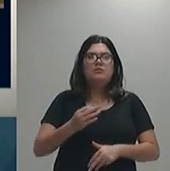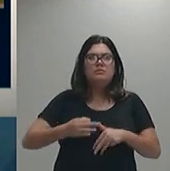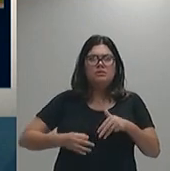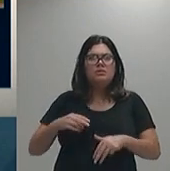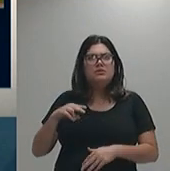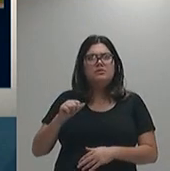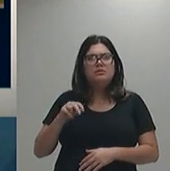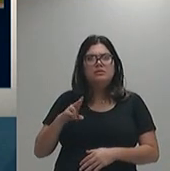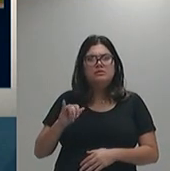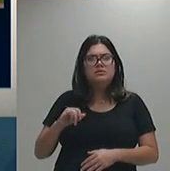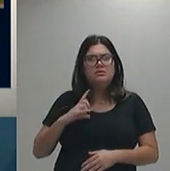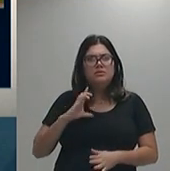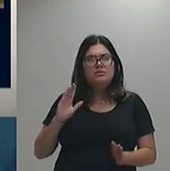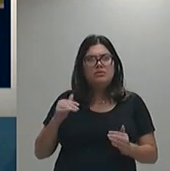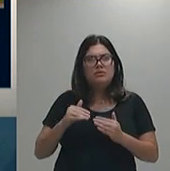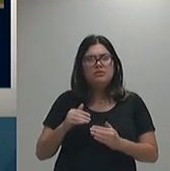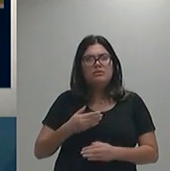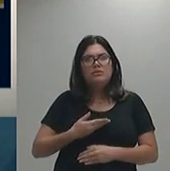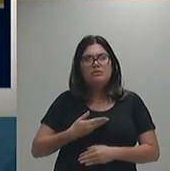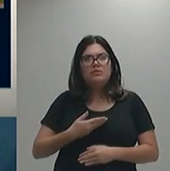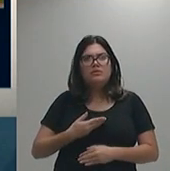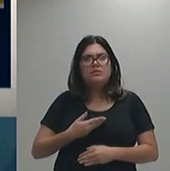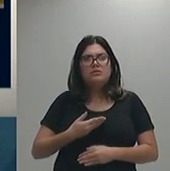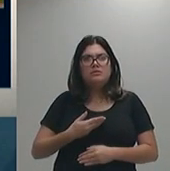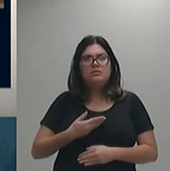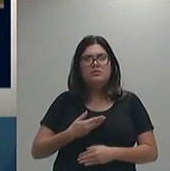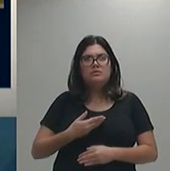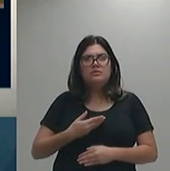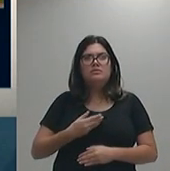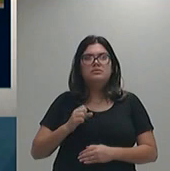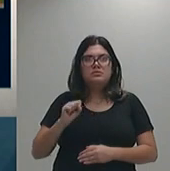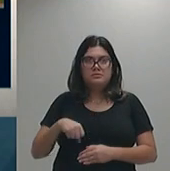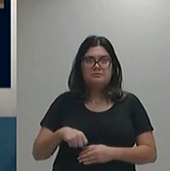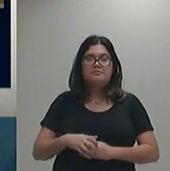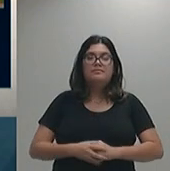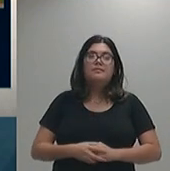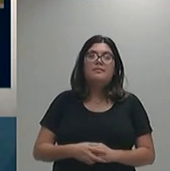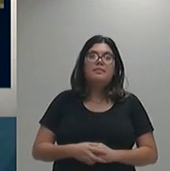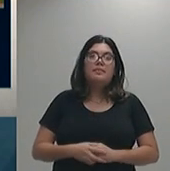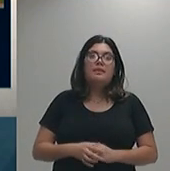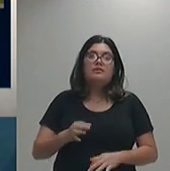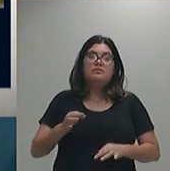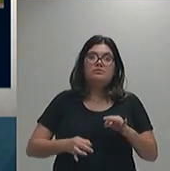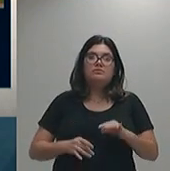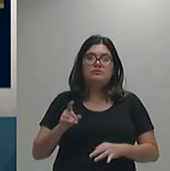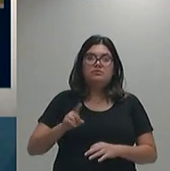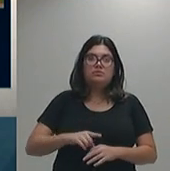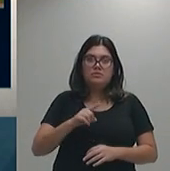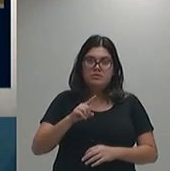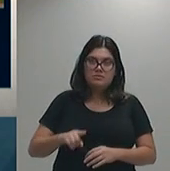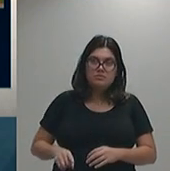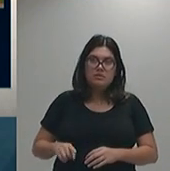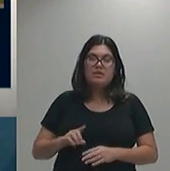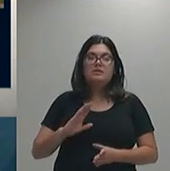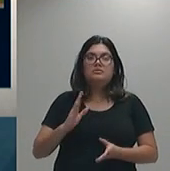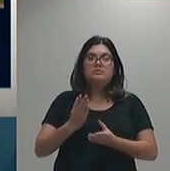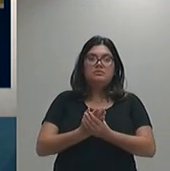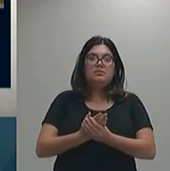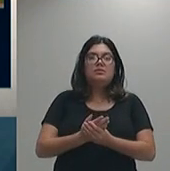legitimidade de parte é medicina se sim julgando extinta a ação rescisória